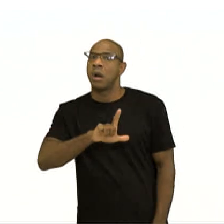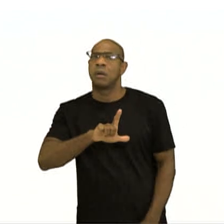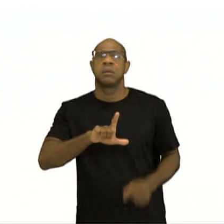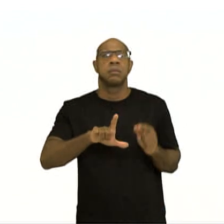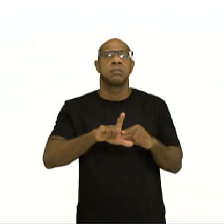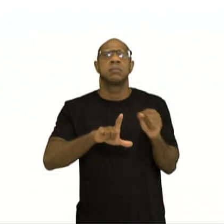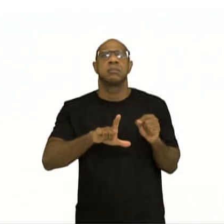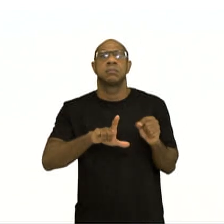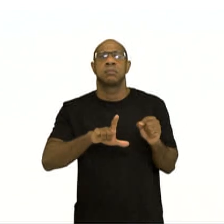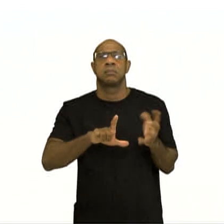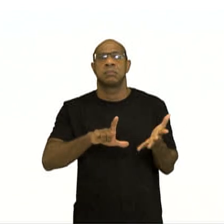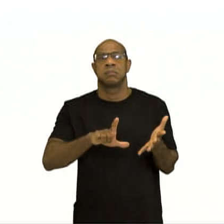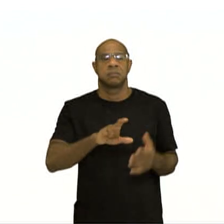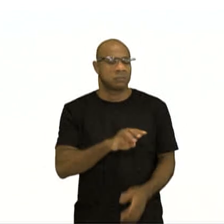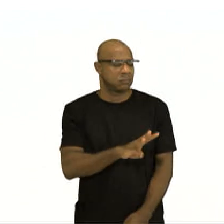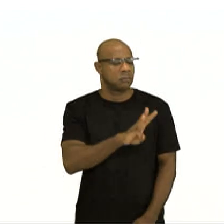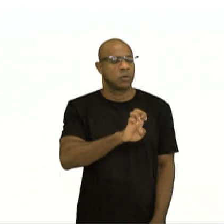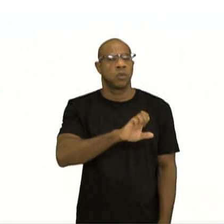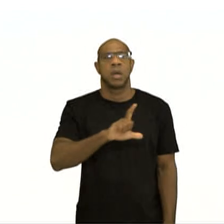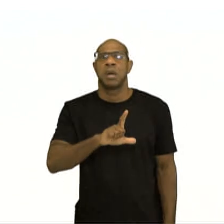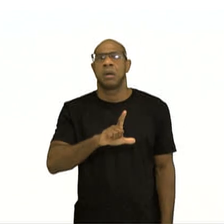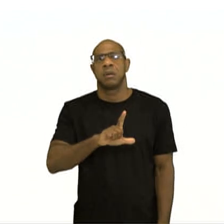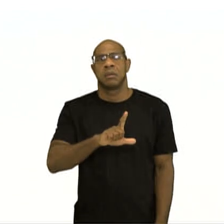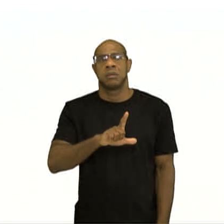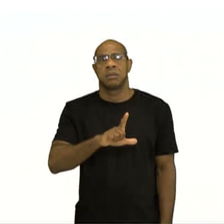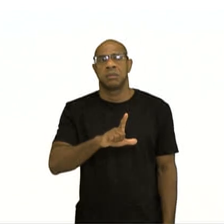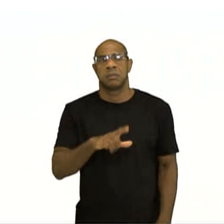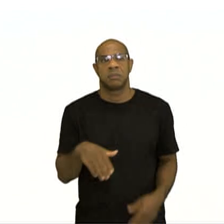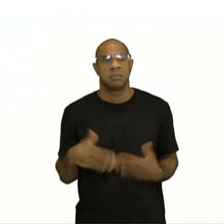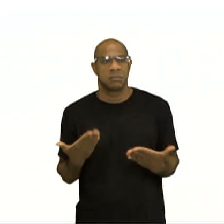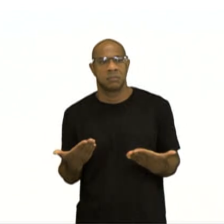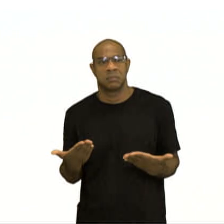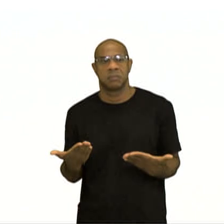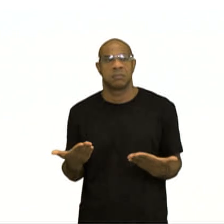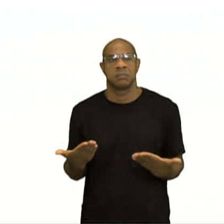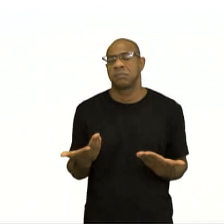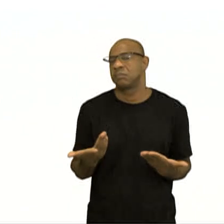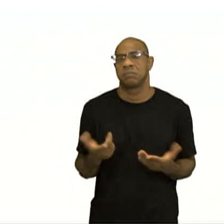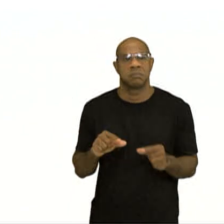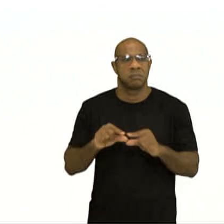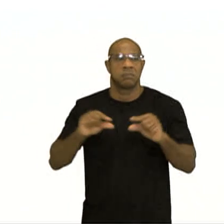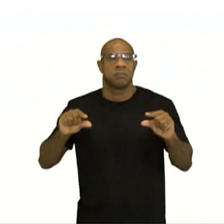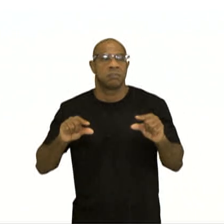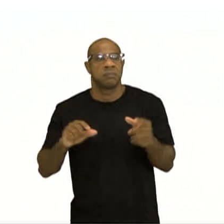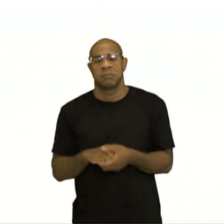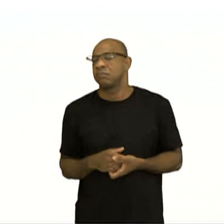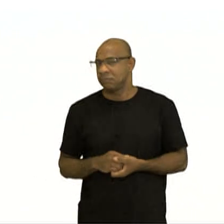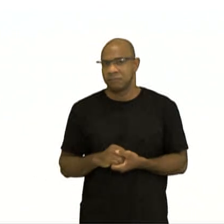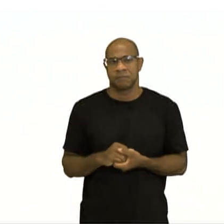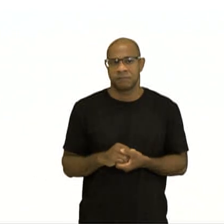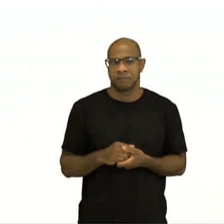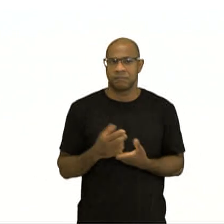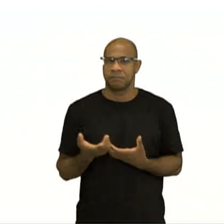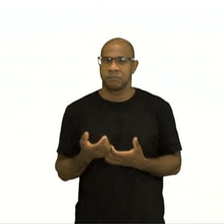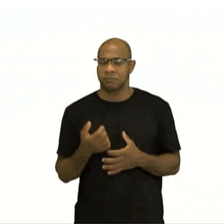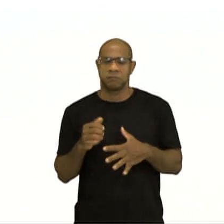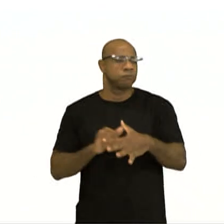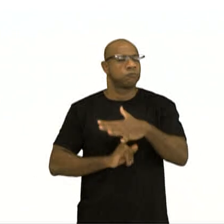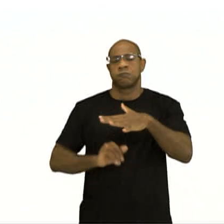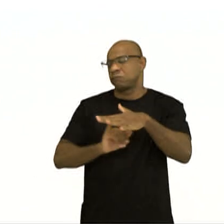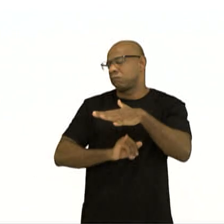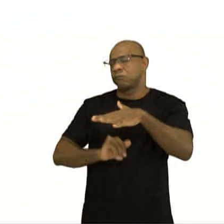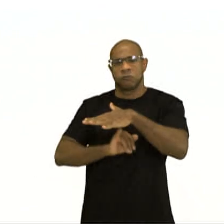pessoal, foi fácil que a teacher ajudou vocês lá com aqueles slides, lembram? Yes, teacher! Vamos lá. Então,